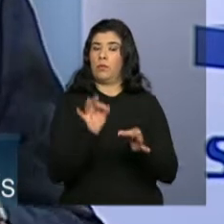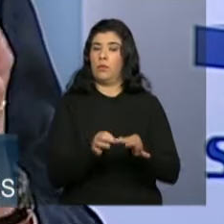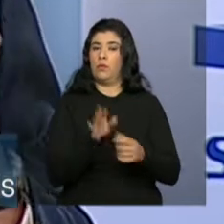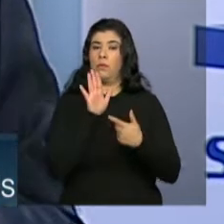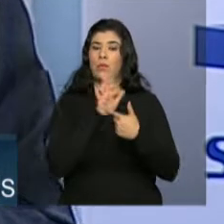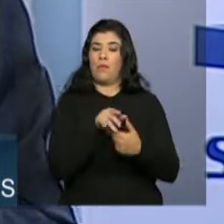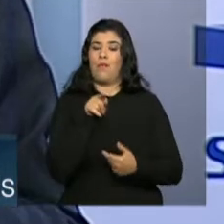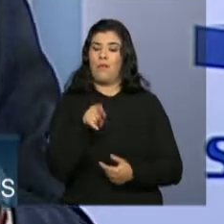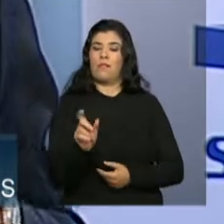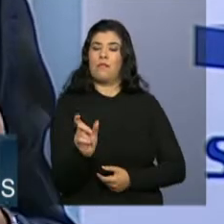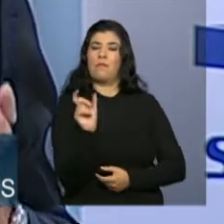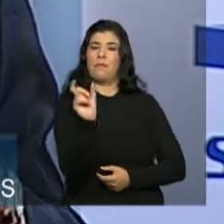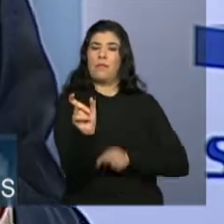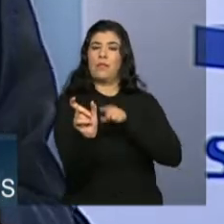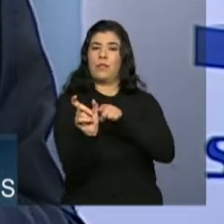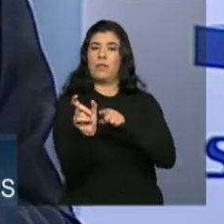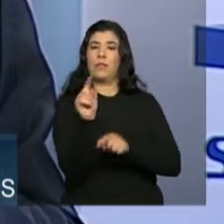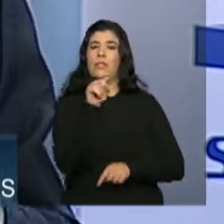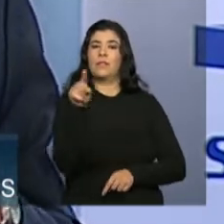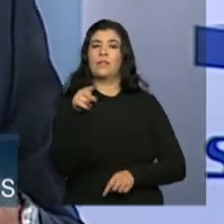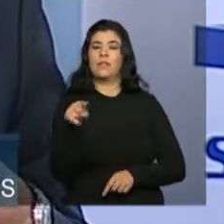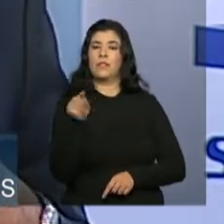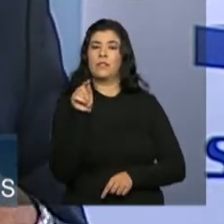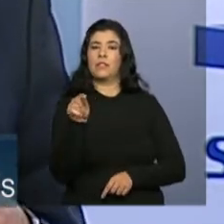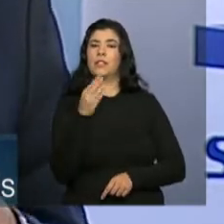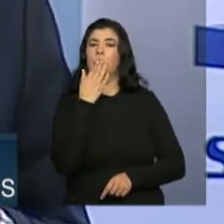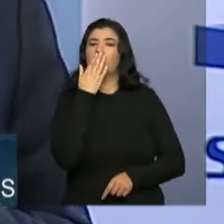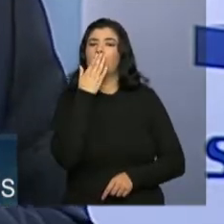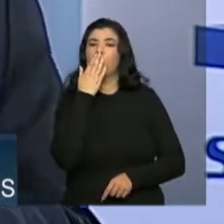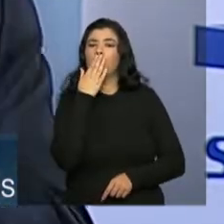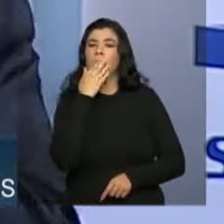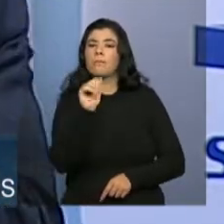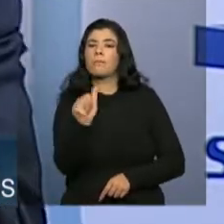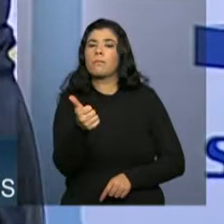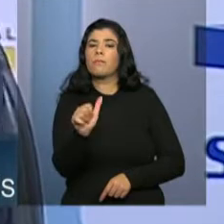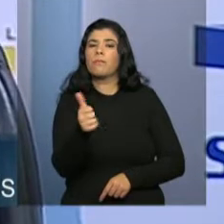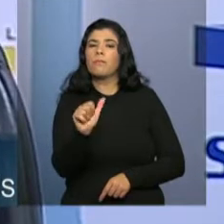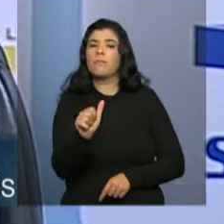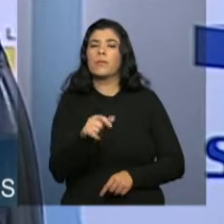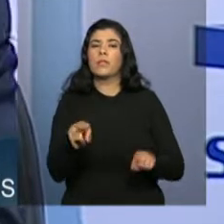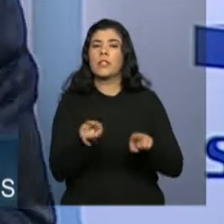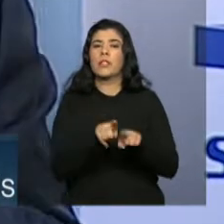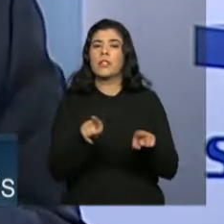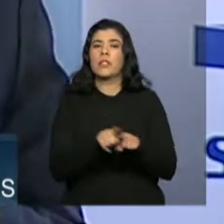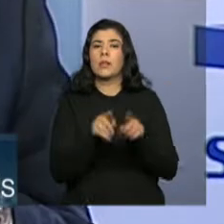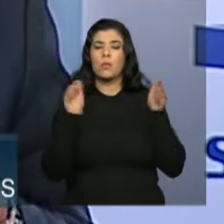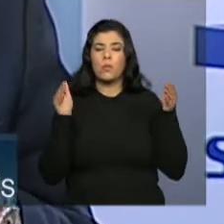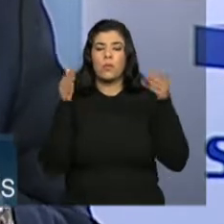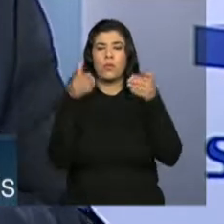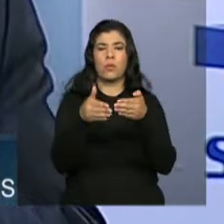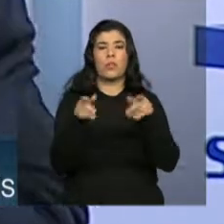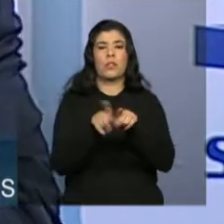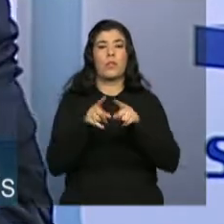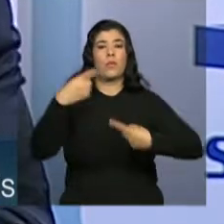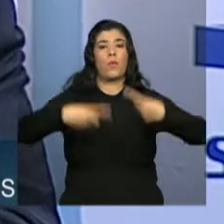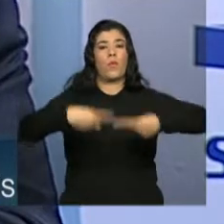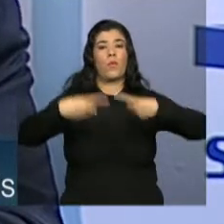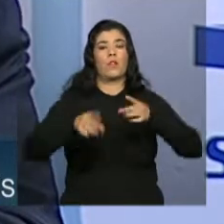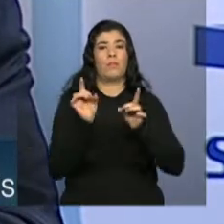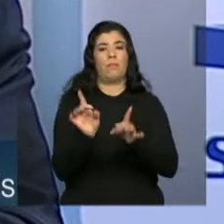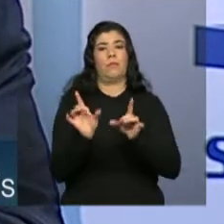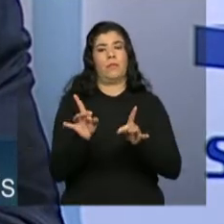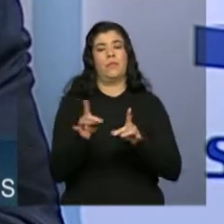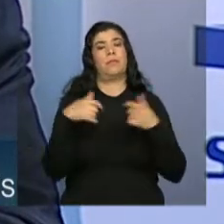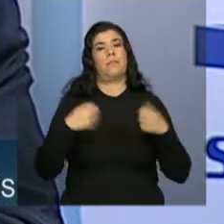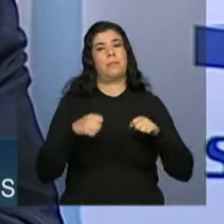aquele fator que mede o grau de concentração na o grau de concorrência em e dentro do mercado ele